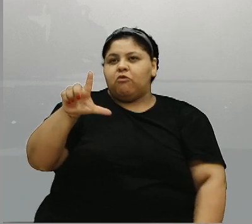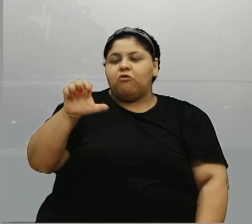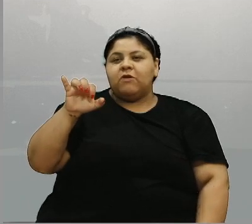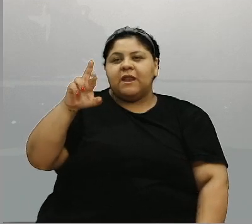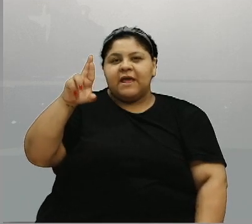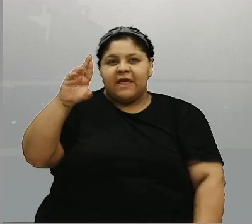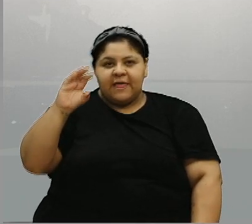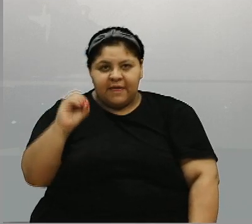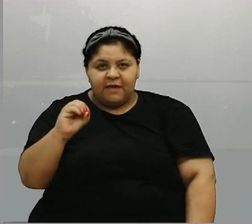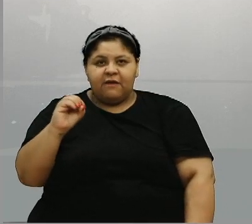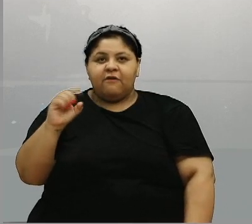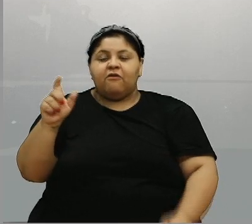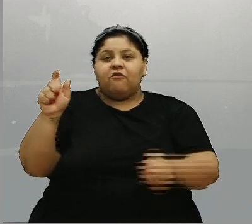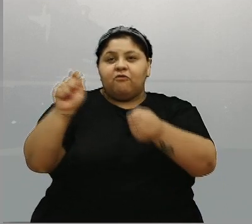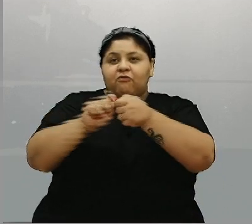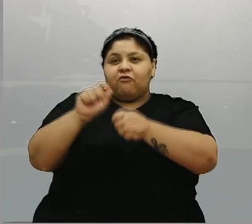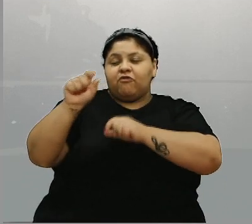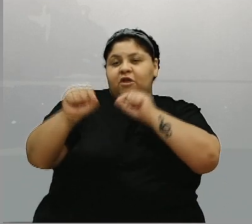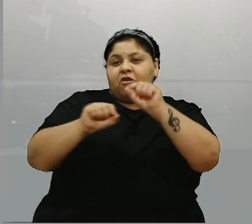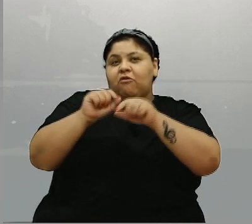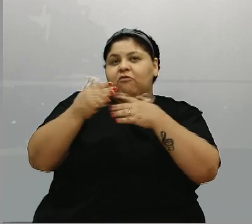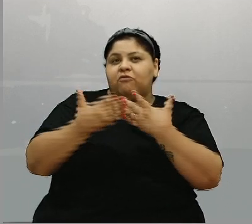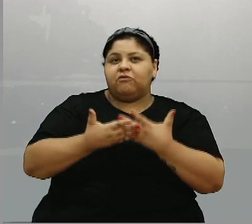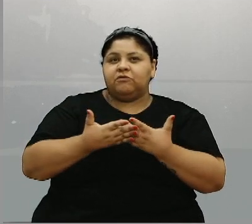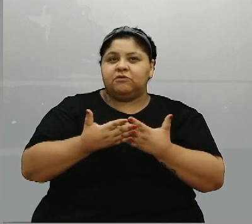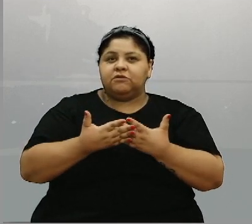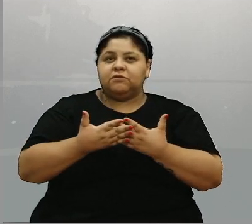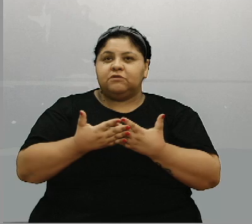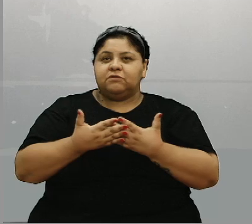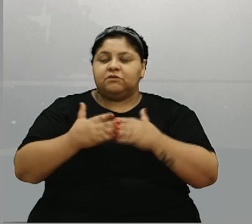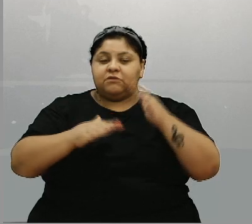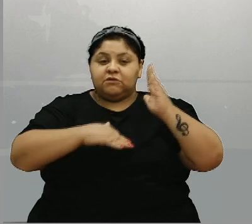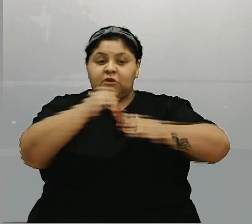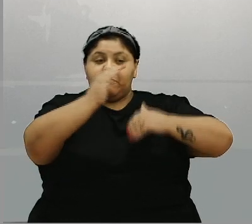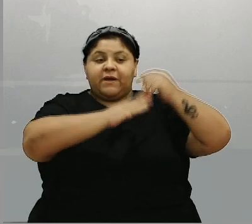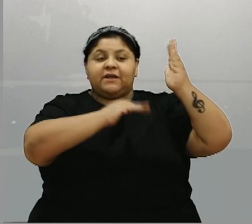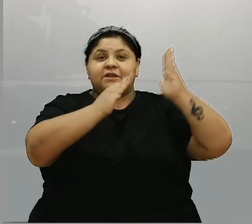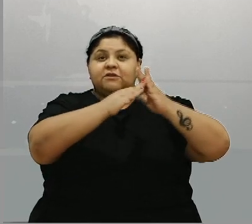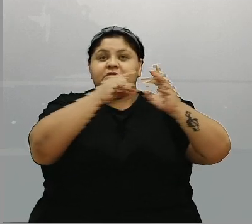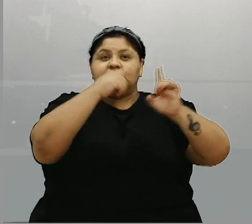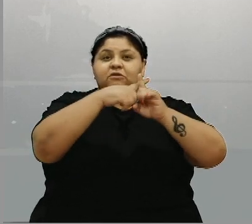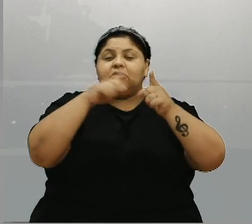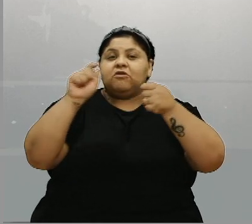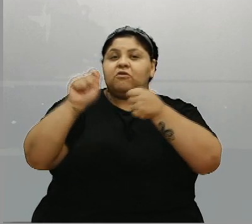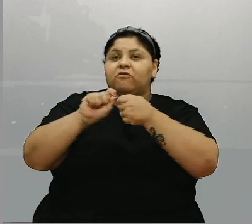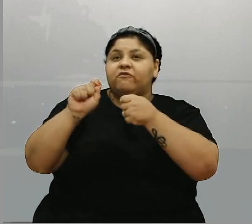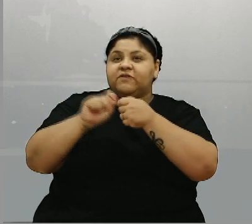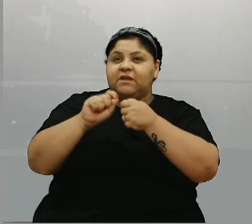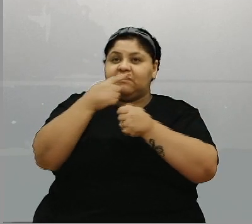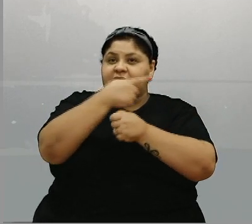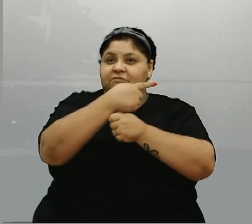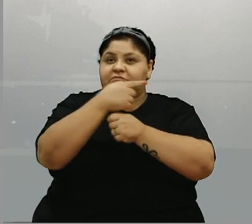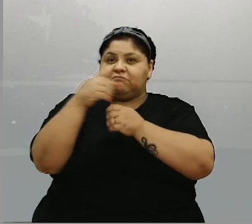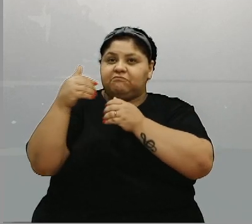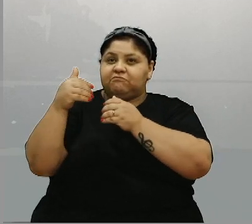Rec. Então, eles fizeram como forma, ali era para ser construída uma igreja, e eles fizeram, então, esse capitel.